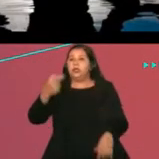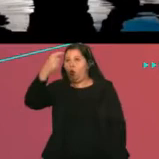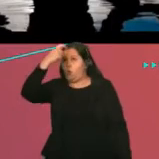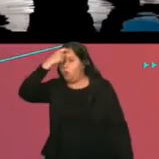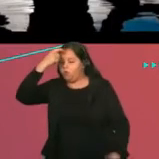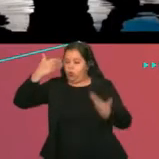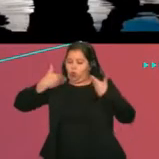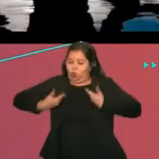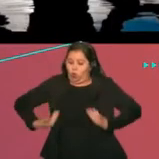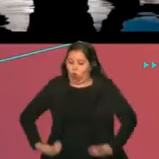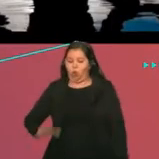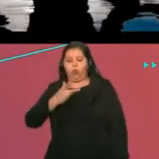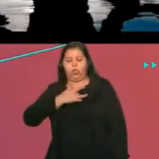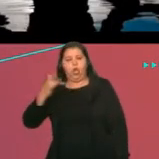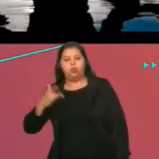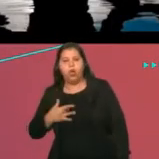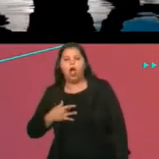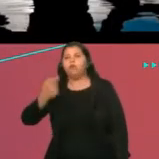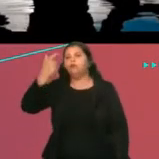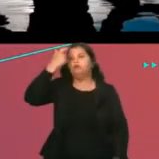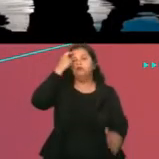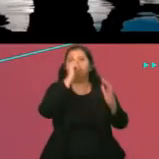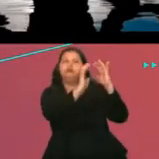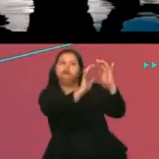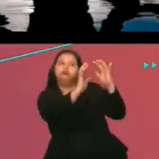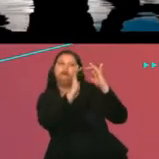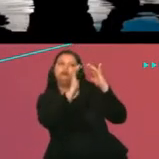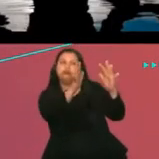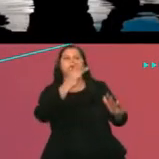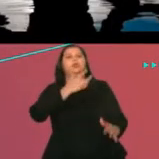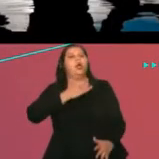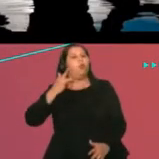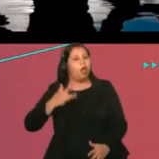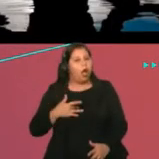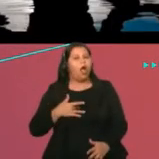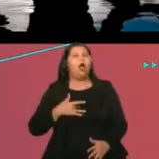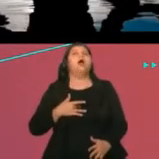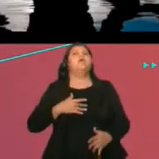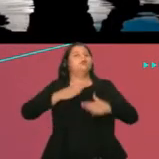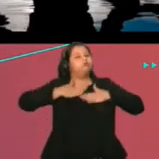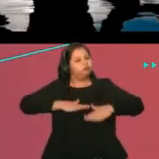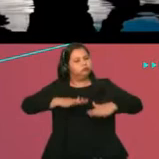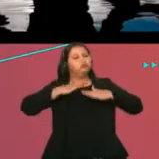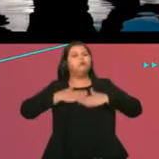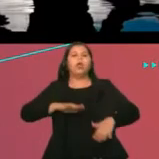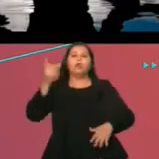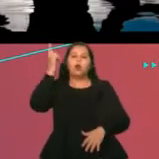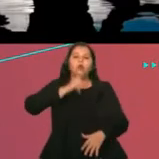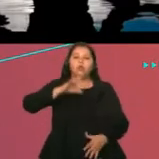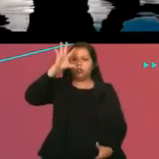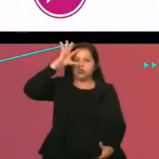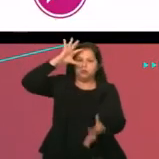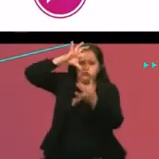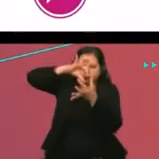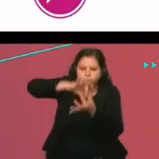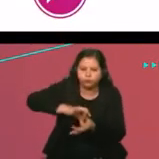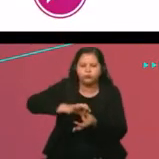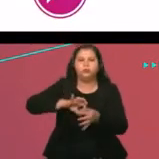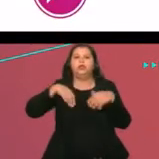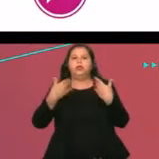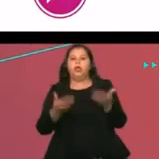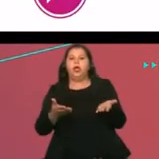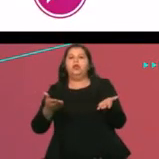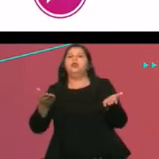saudável eu tenho que ter um universo mental também saudável lá e aí nós chegamos ao